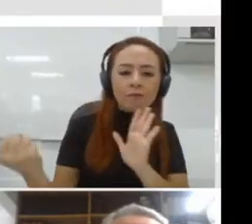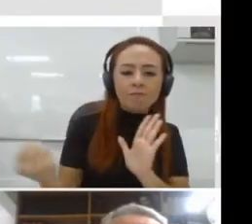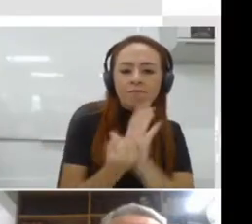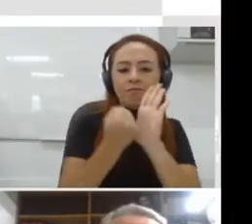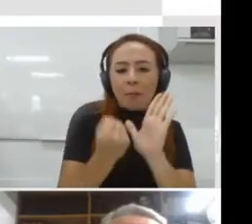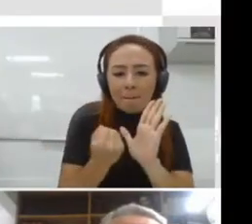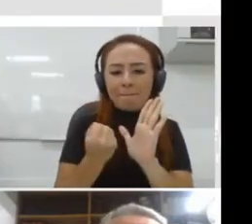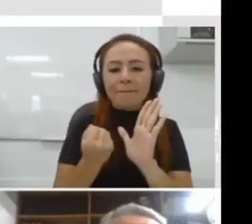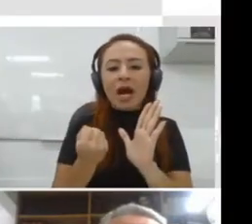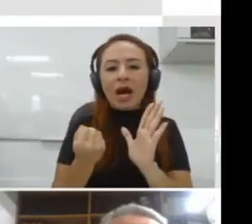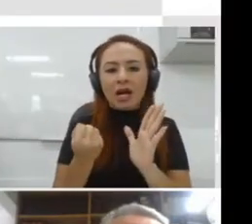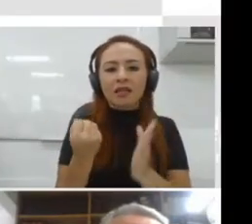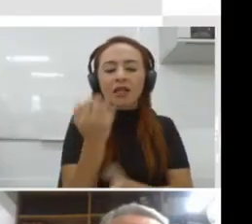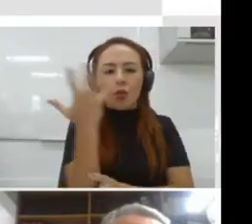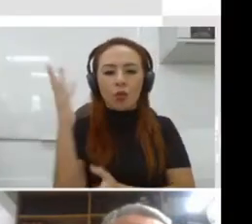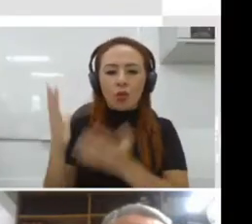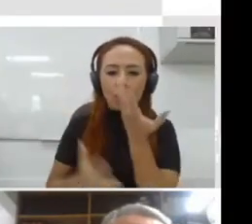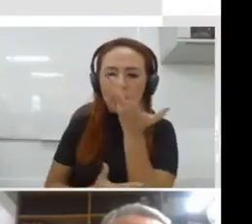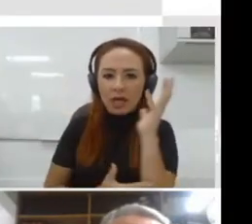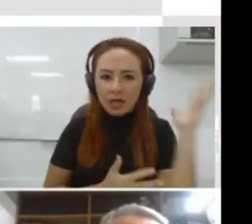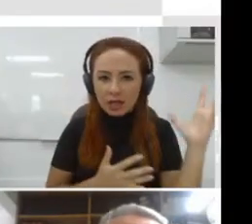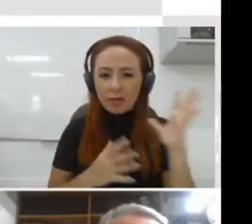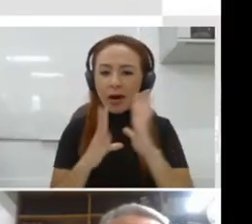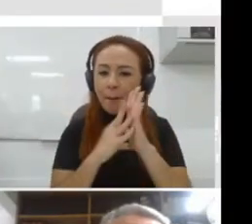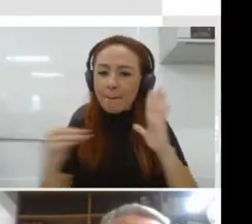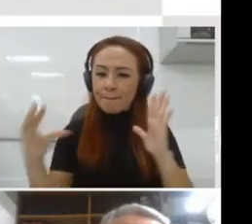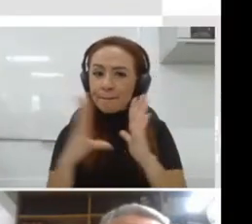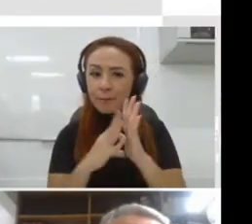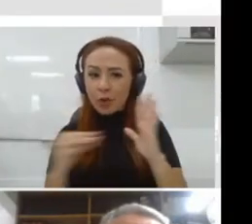climático, que tem, de alguma maneira,